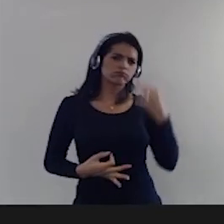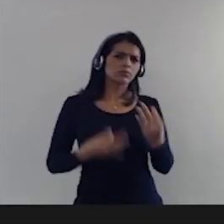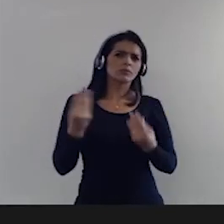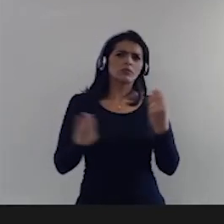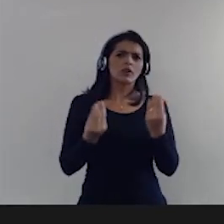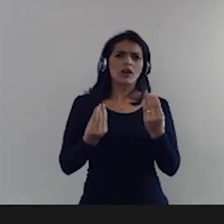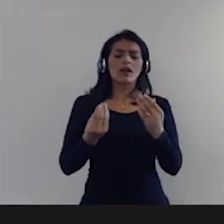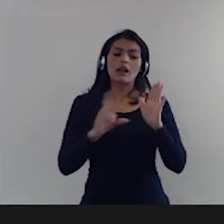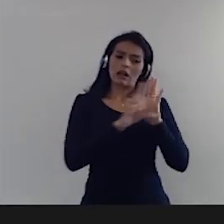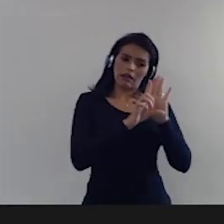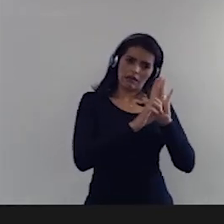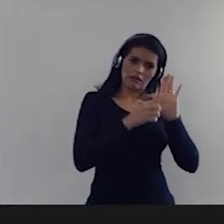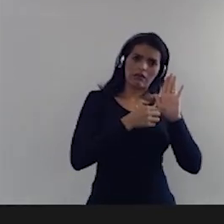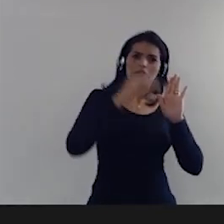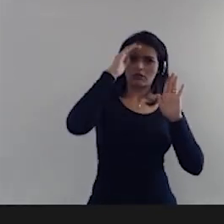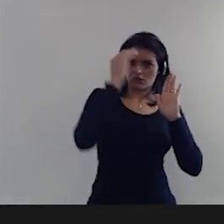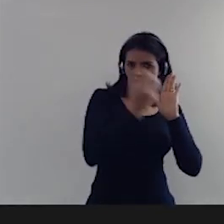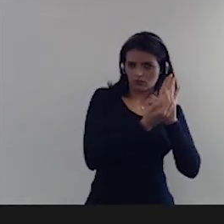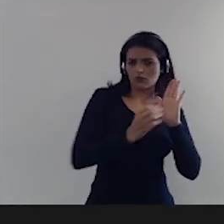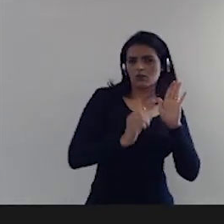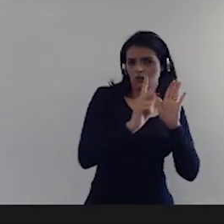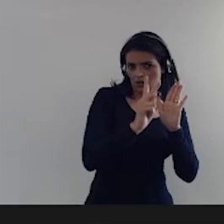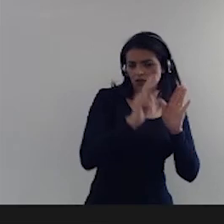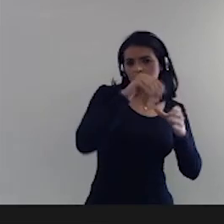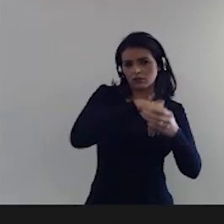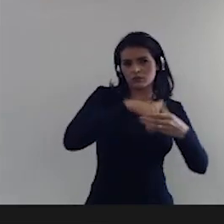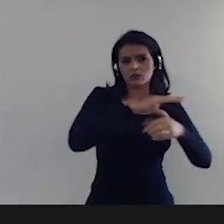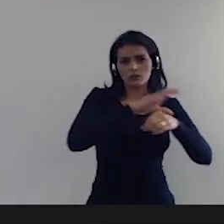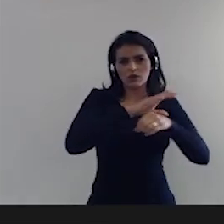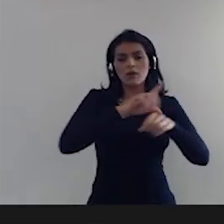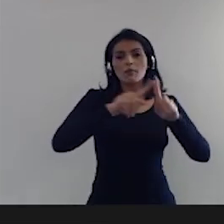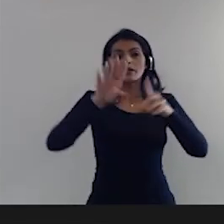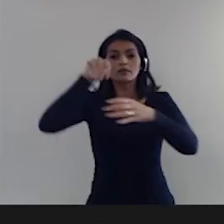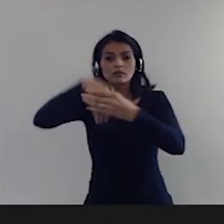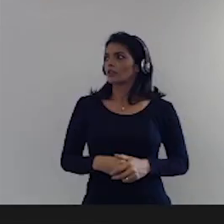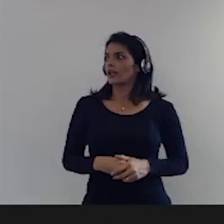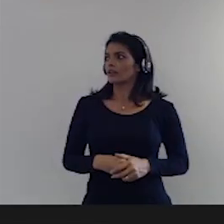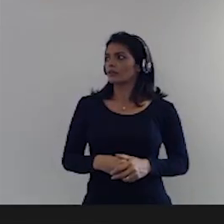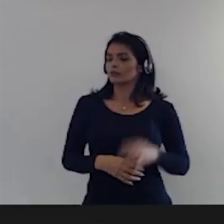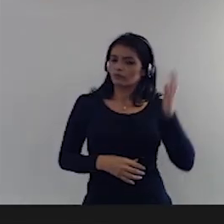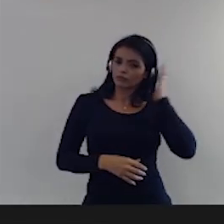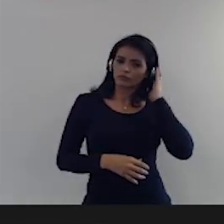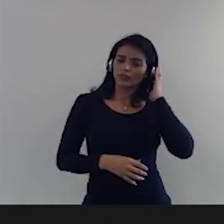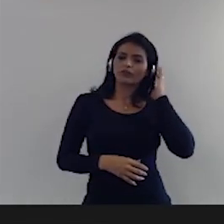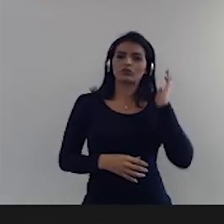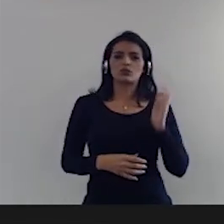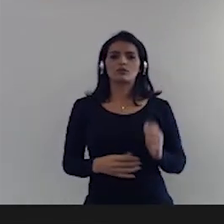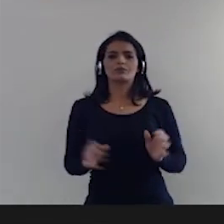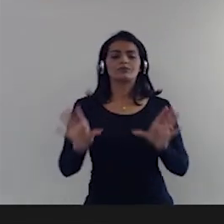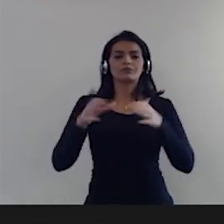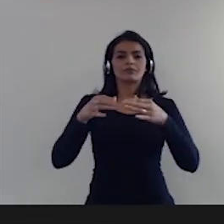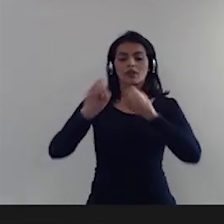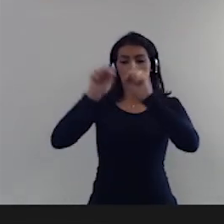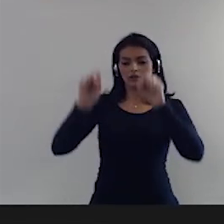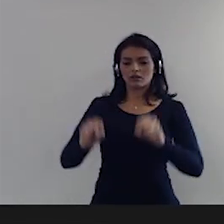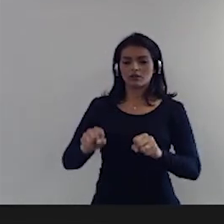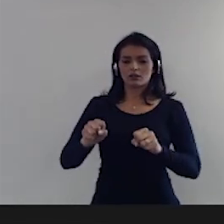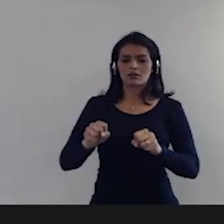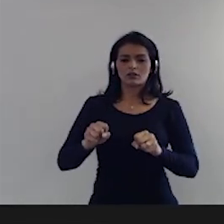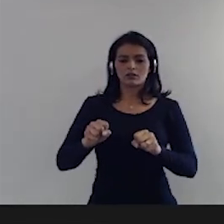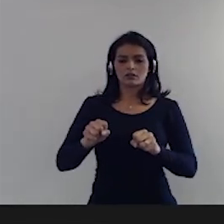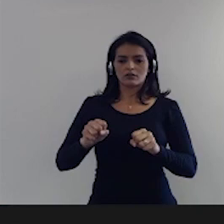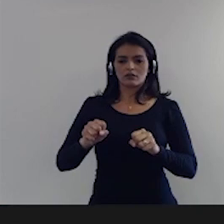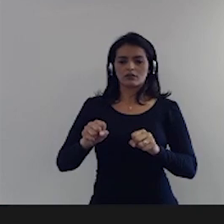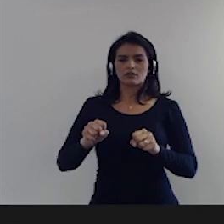interpretação da legalidade, das normas constitucionais, dentro de um sistema de exceção. Então, por exemplo,